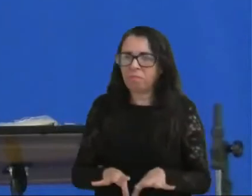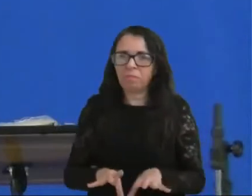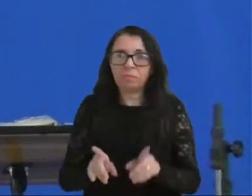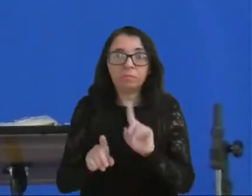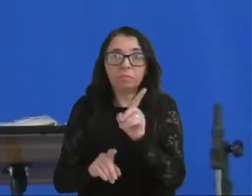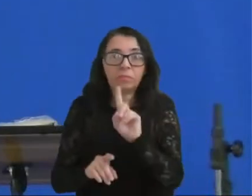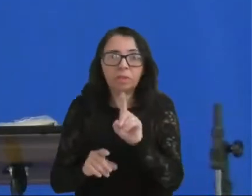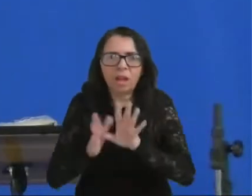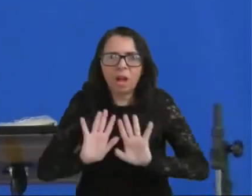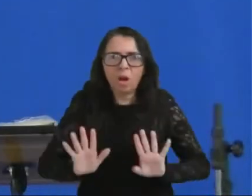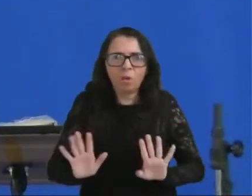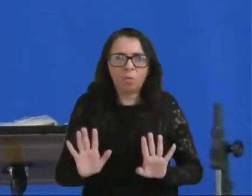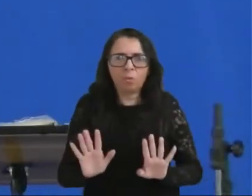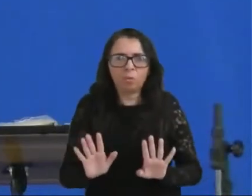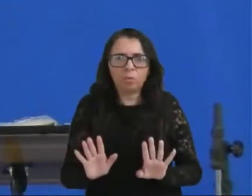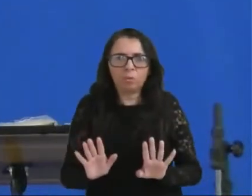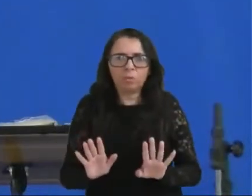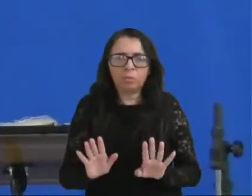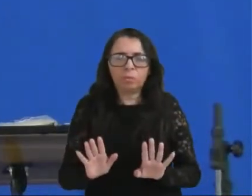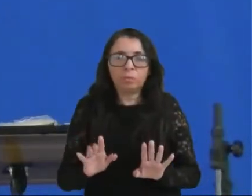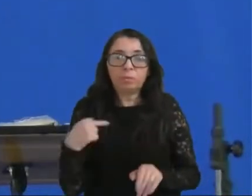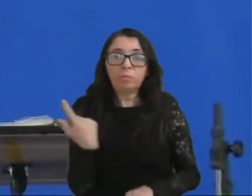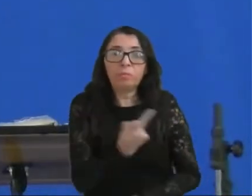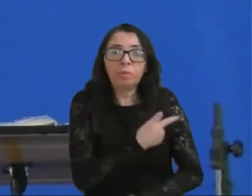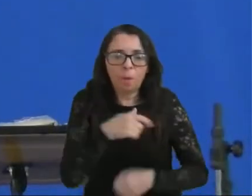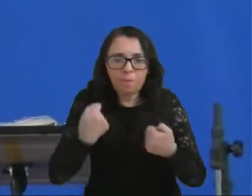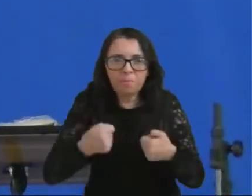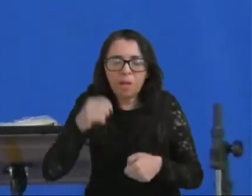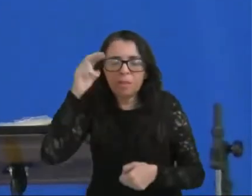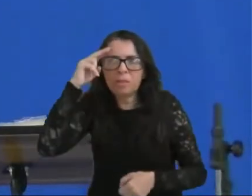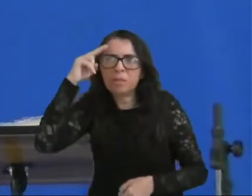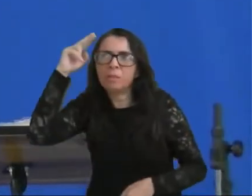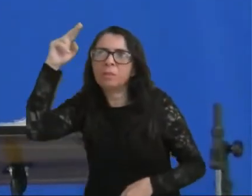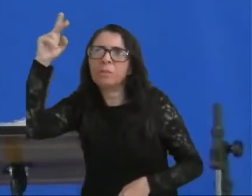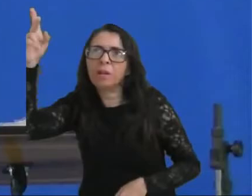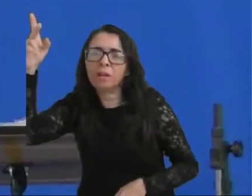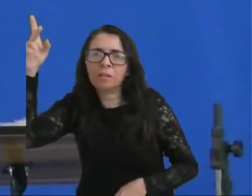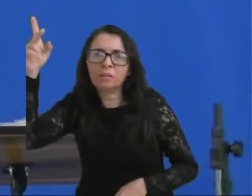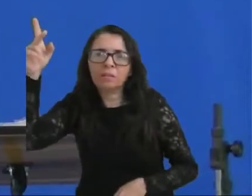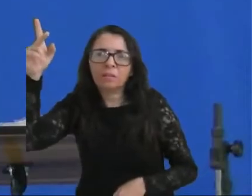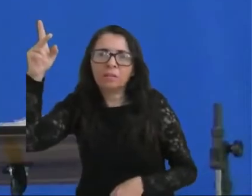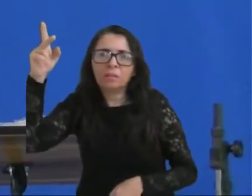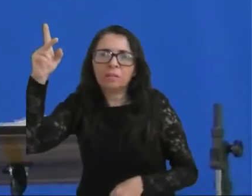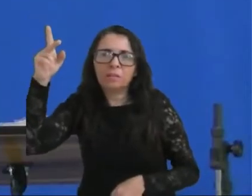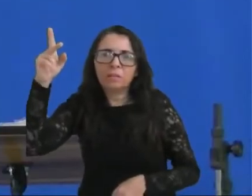Porque se você apenas lembrar e não houver um arrependimento, será apenas um remorso.